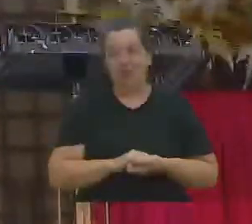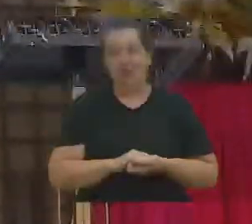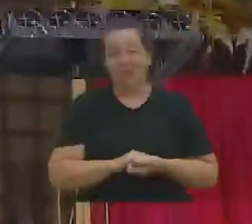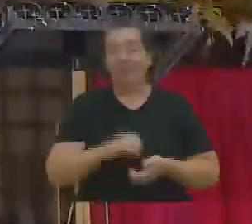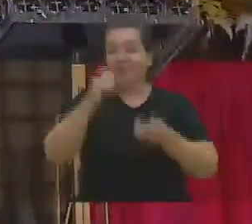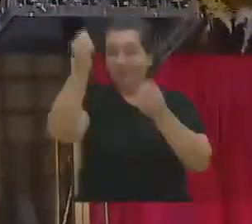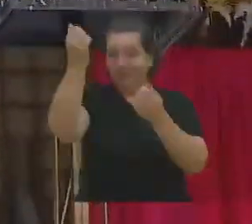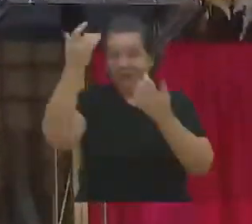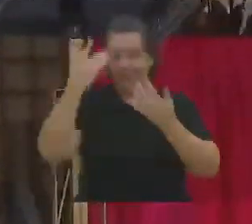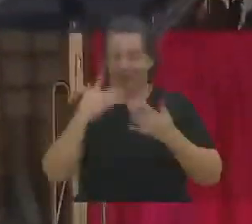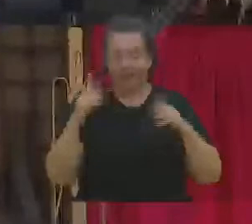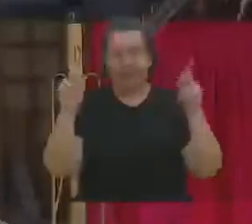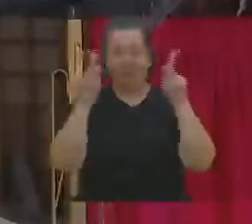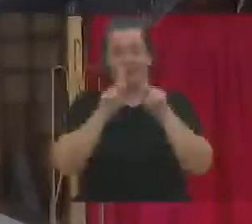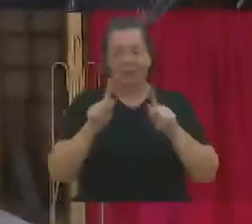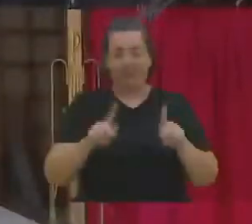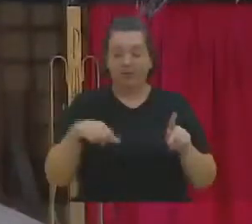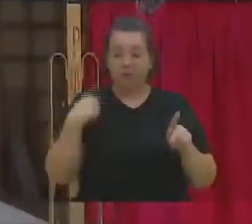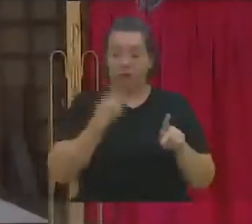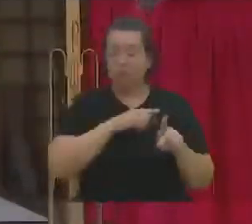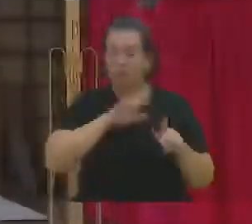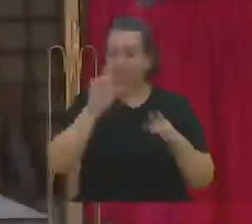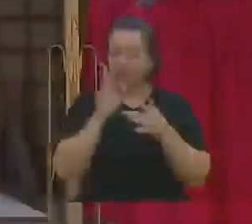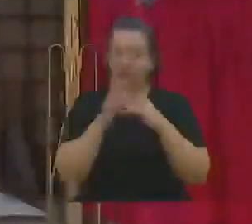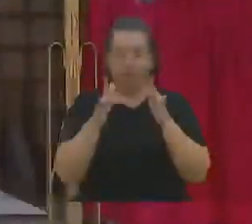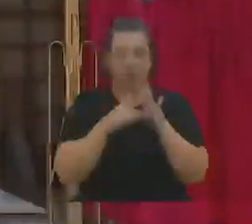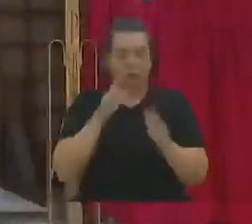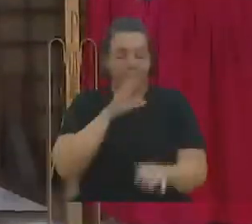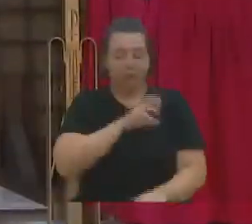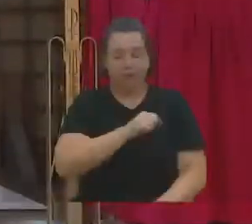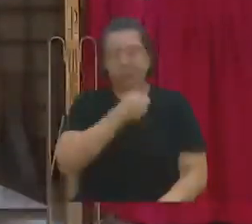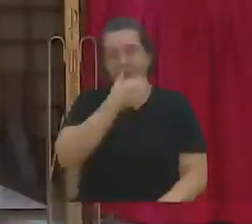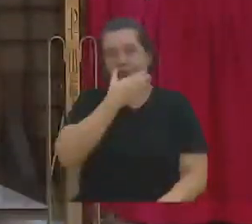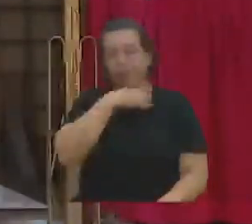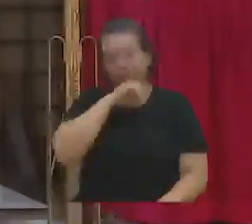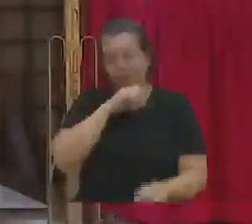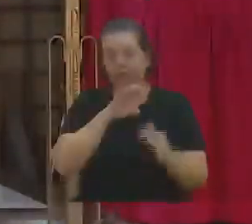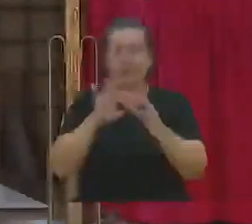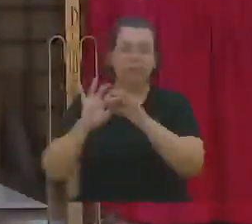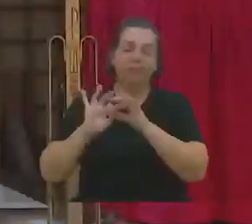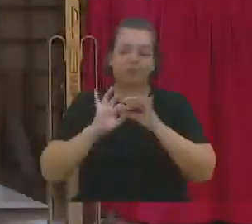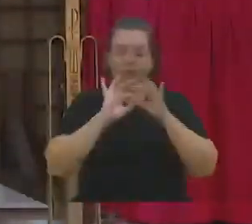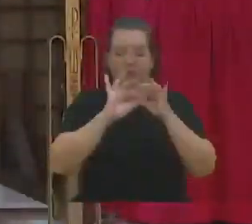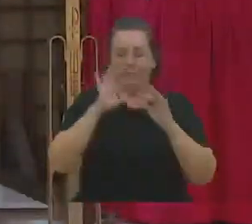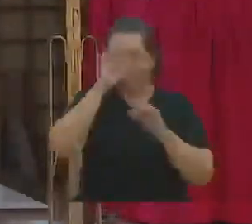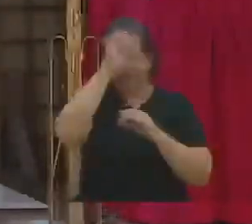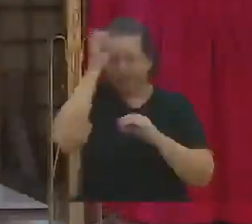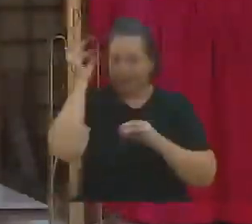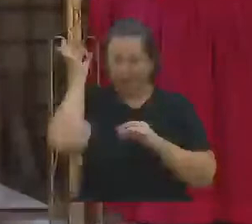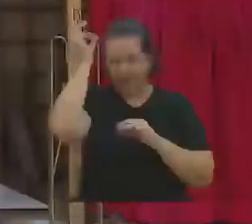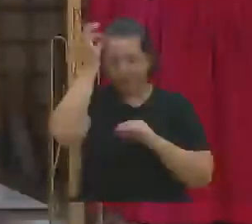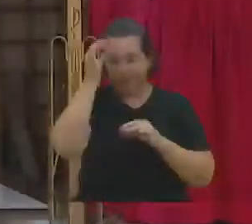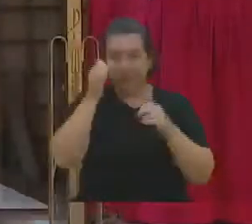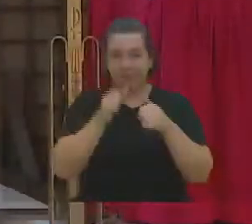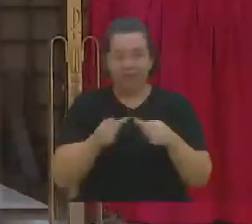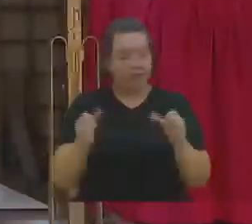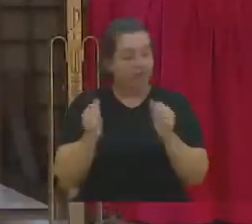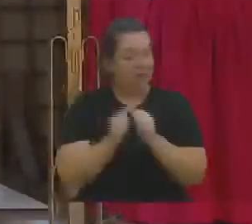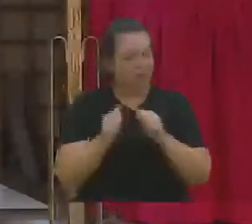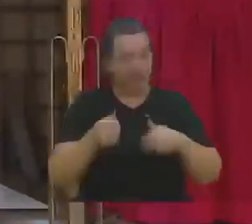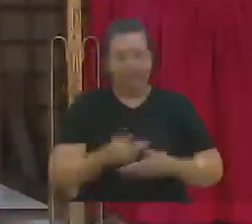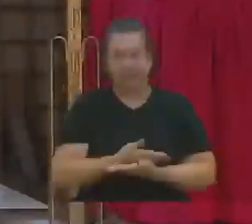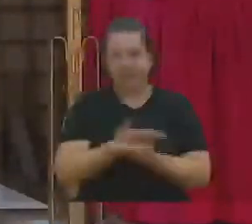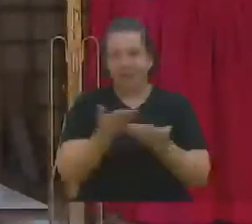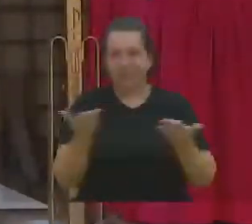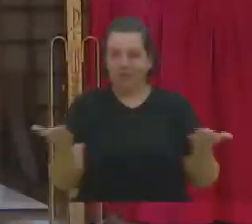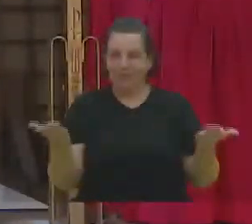A graça e a paz de nosso Senhor Jesus Cristo, o amor do Pai, a comunhão do Espírito